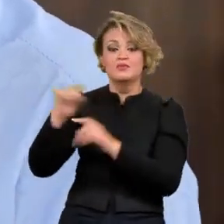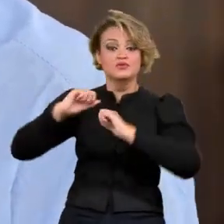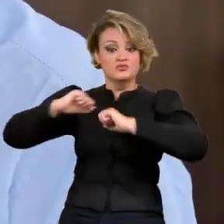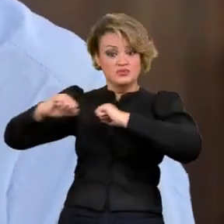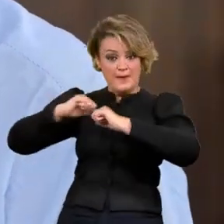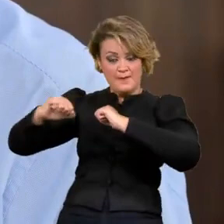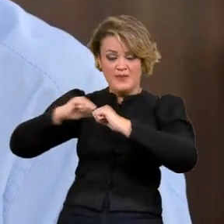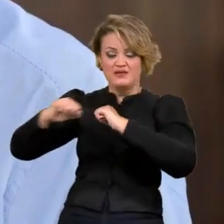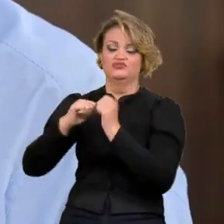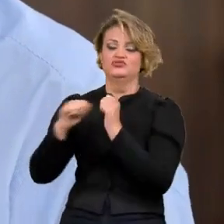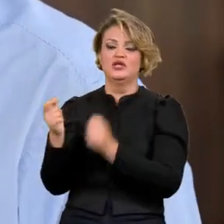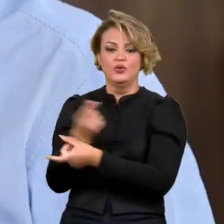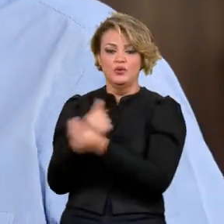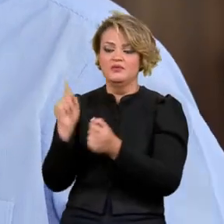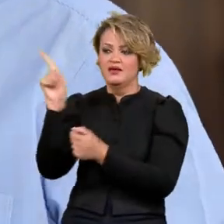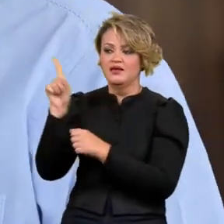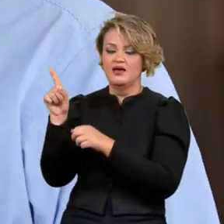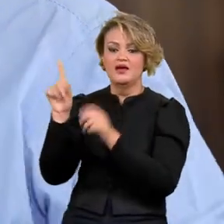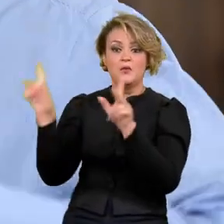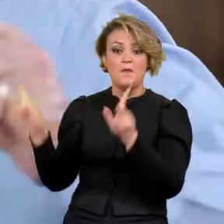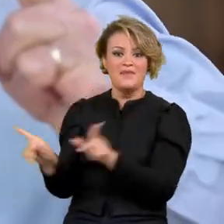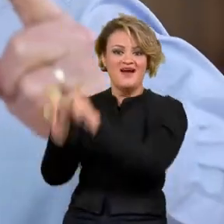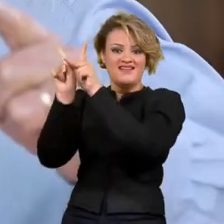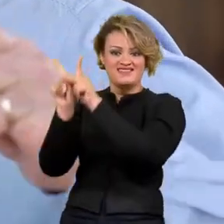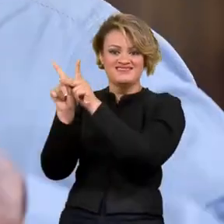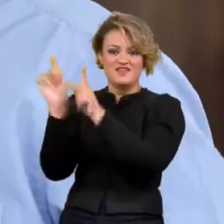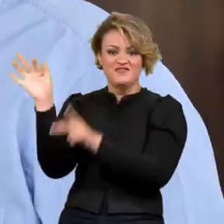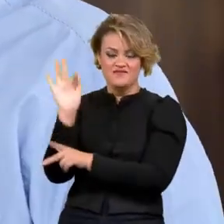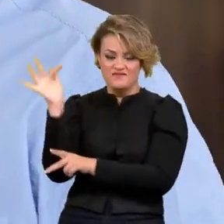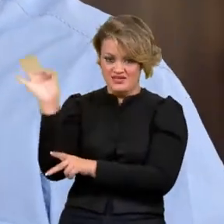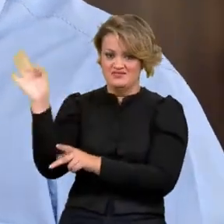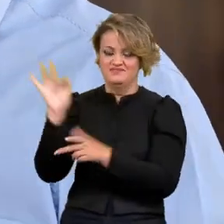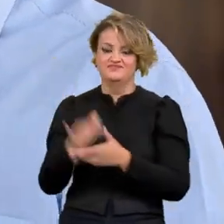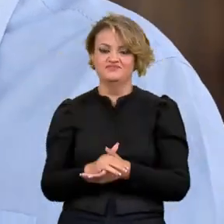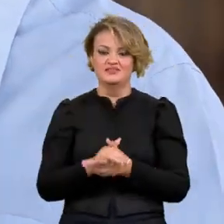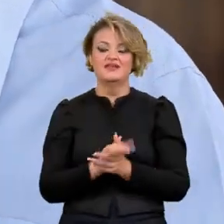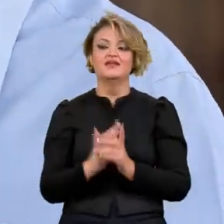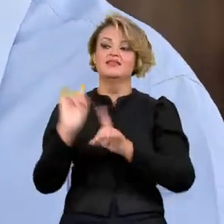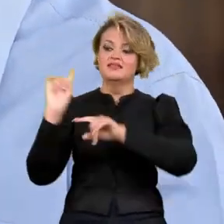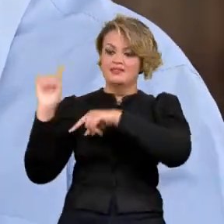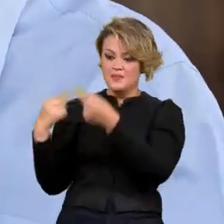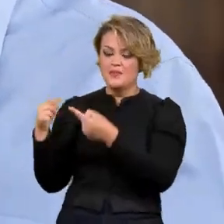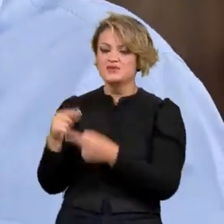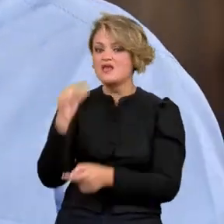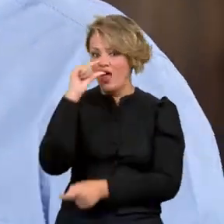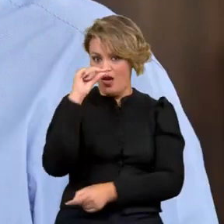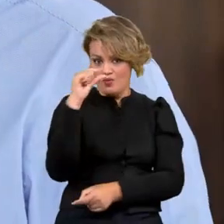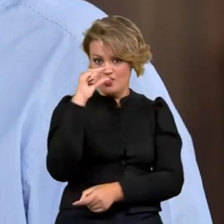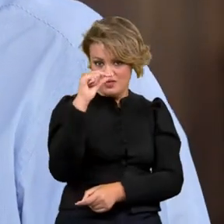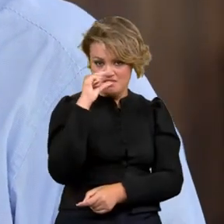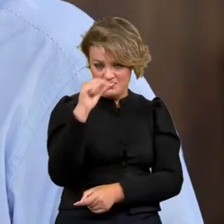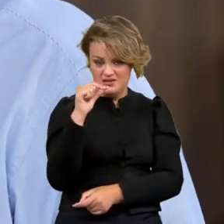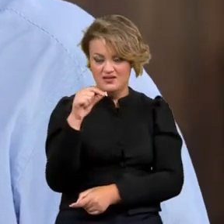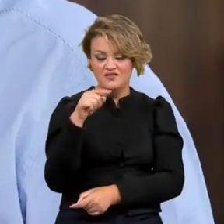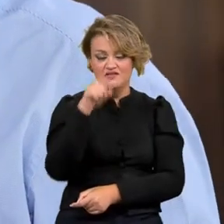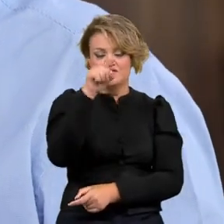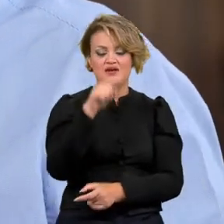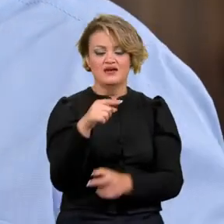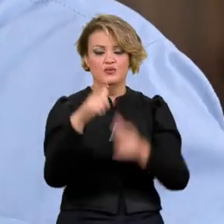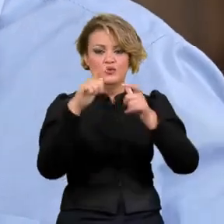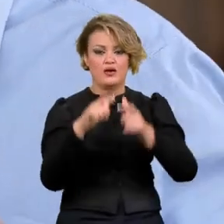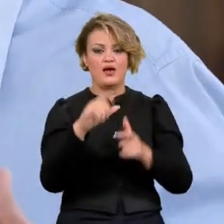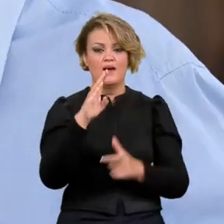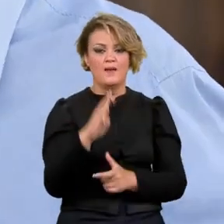de ferramenta de um encontro econômico depois do álcool vai dar sei lá que quer vir Bruxelas numa reunião da América Latina com a união